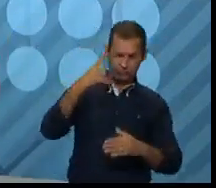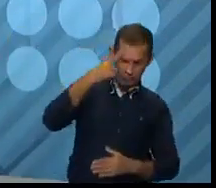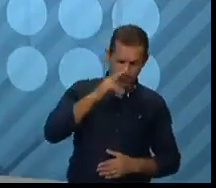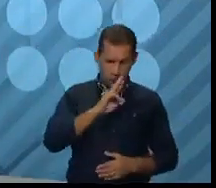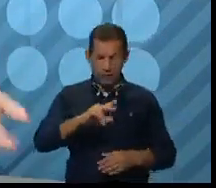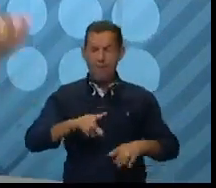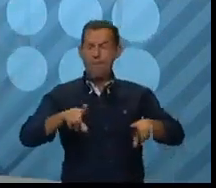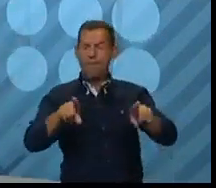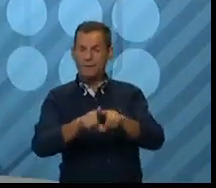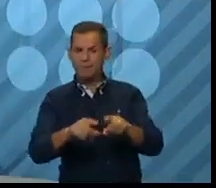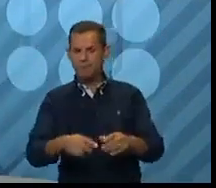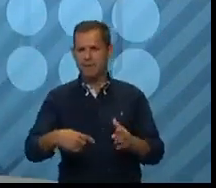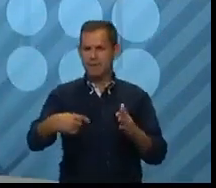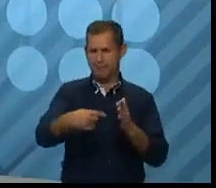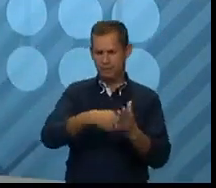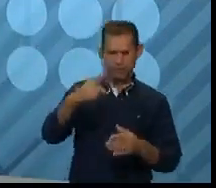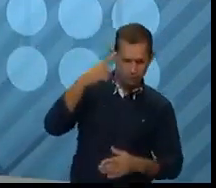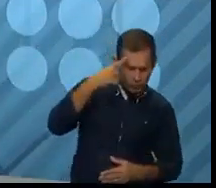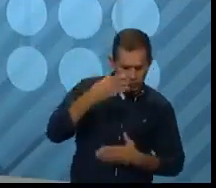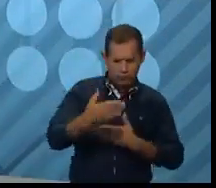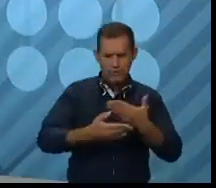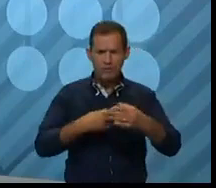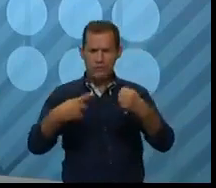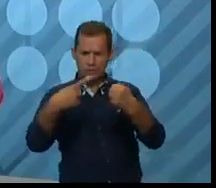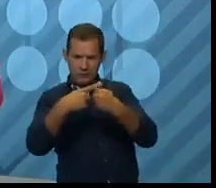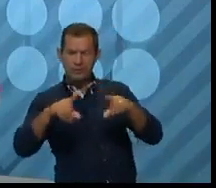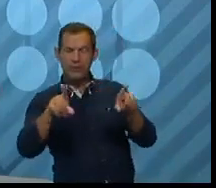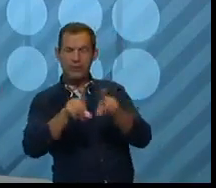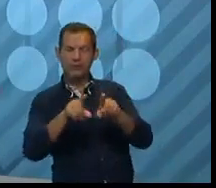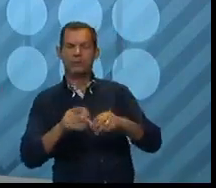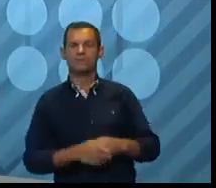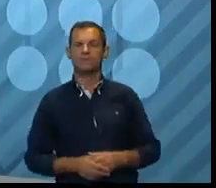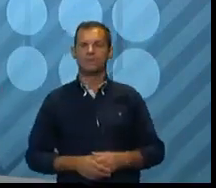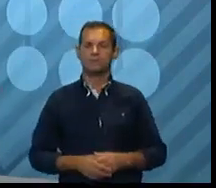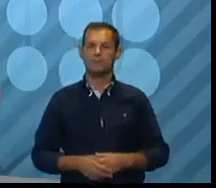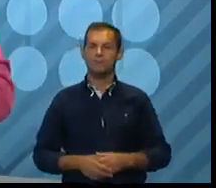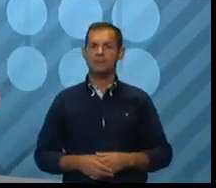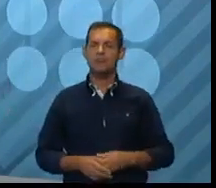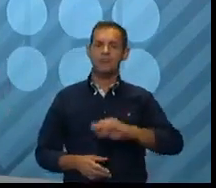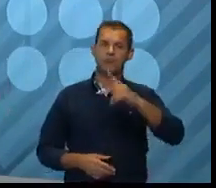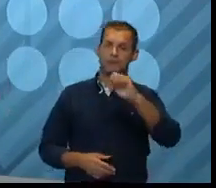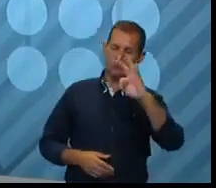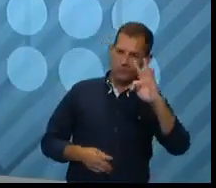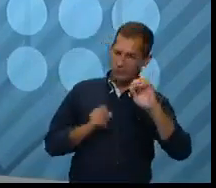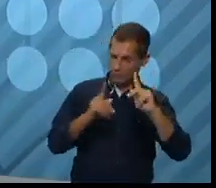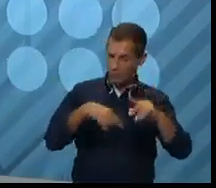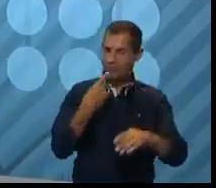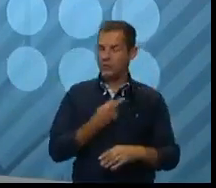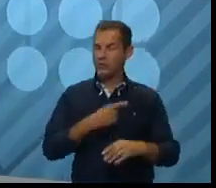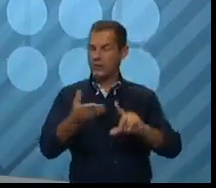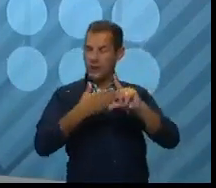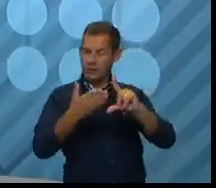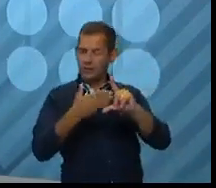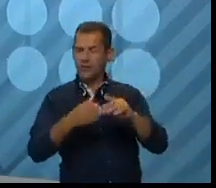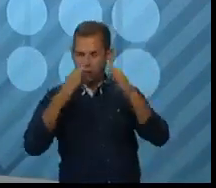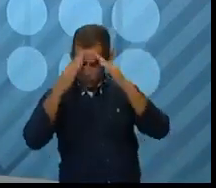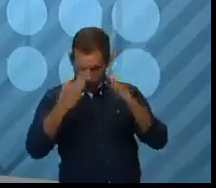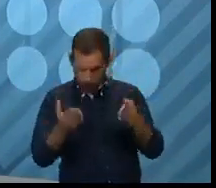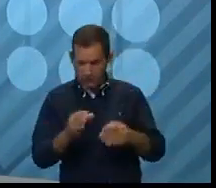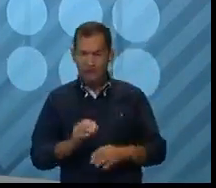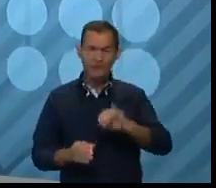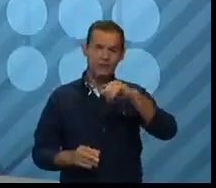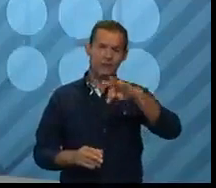dúvidas. Mande as suas dúvidas tanto pela mediação via Skype quanto pelo chat. Nossa aula, então, nosso foco